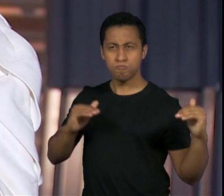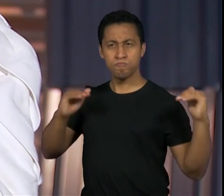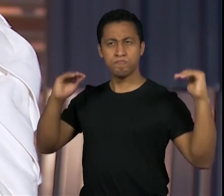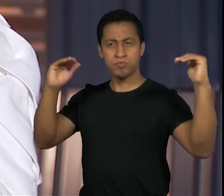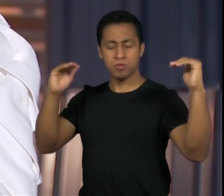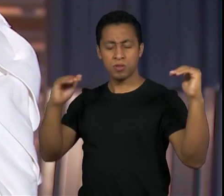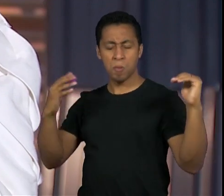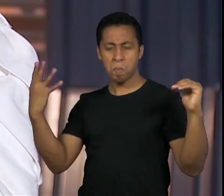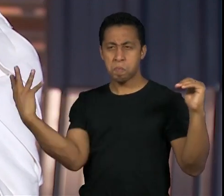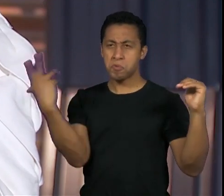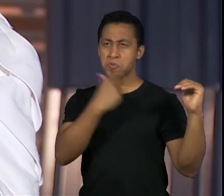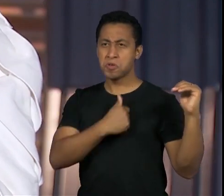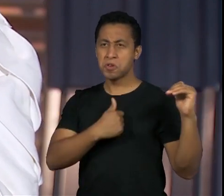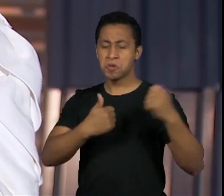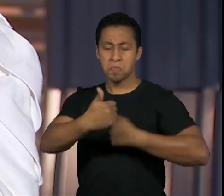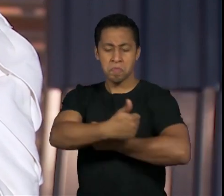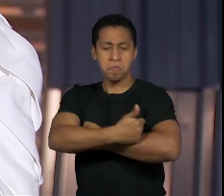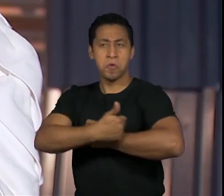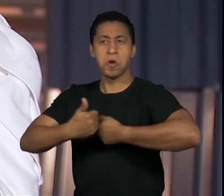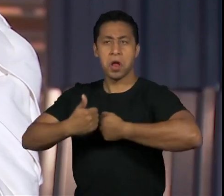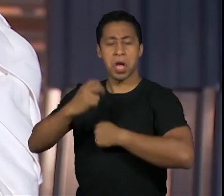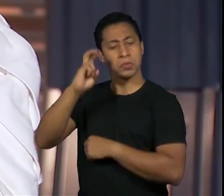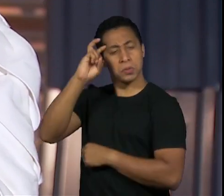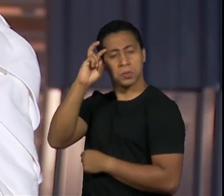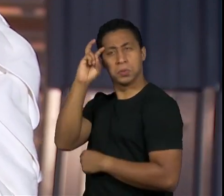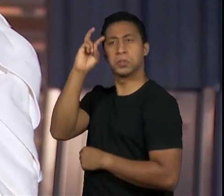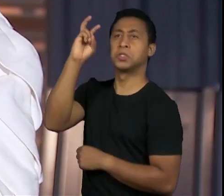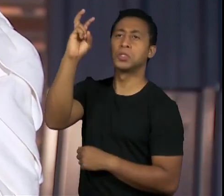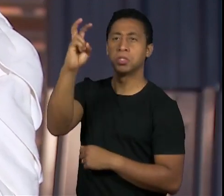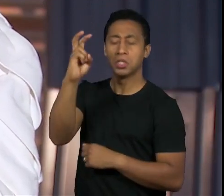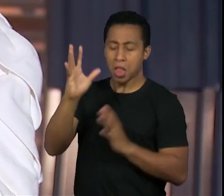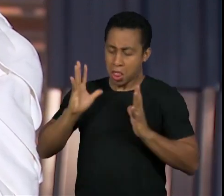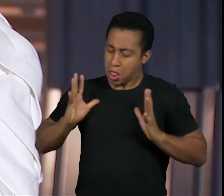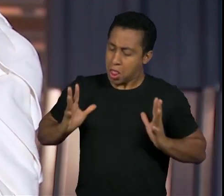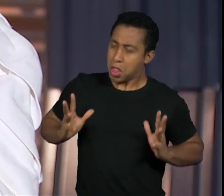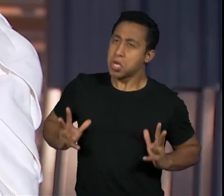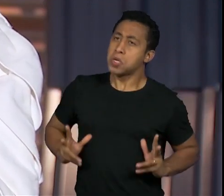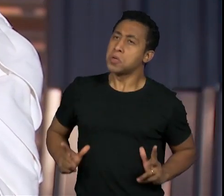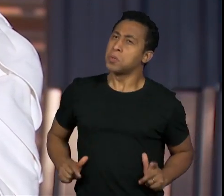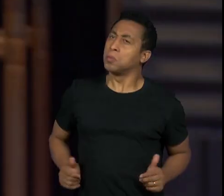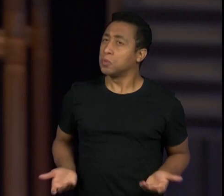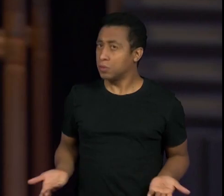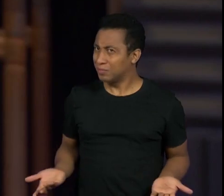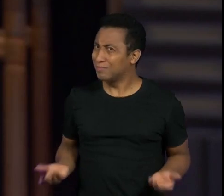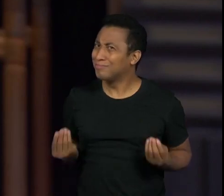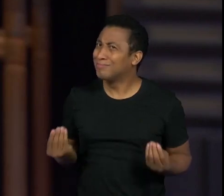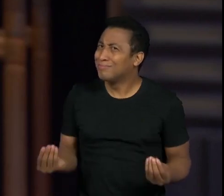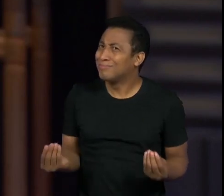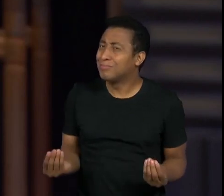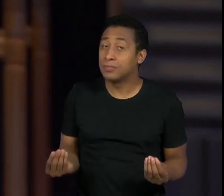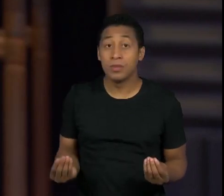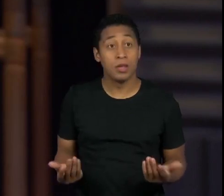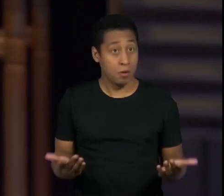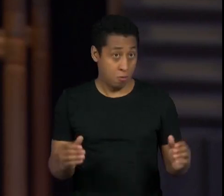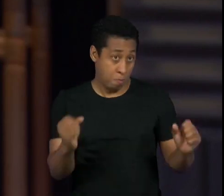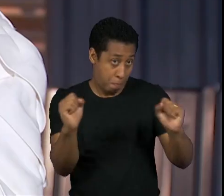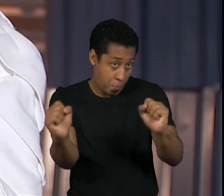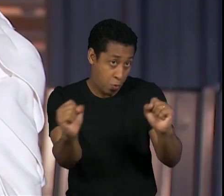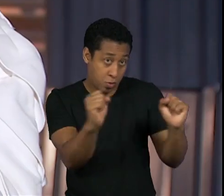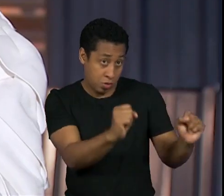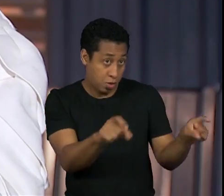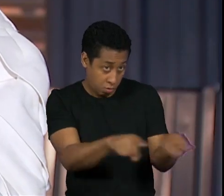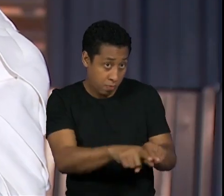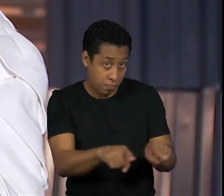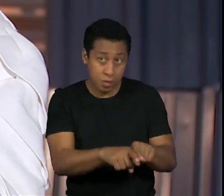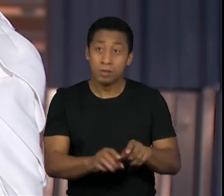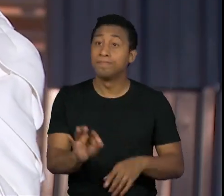beleza, de moral, de intelectualidade, de higiene. E de poder, né? Principalmente, está